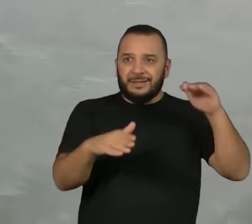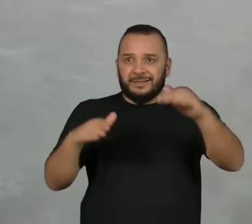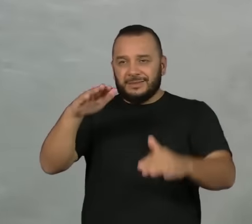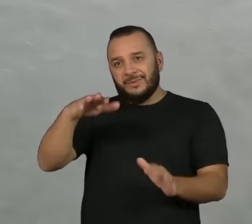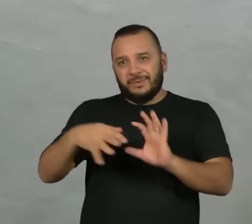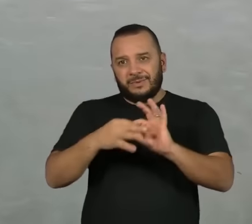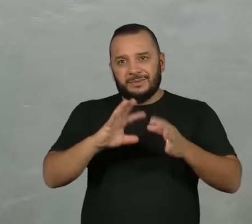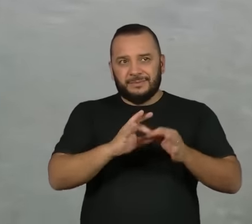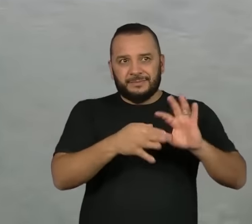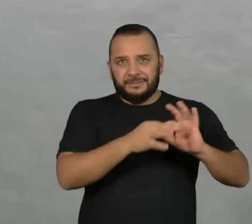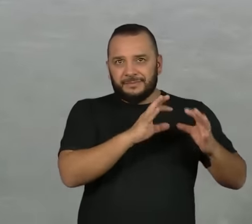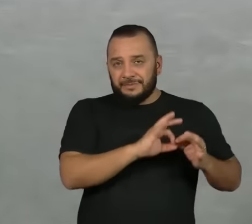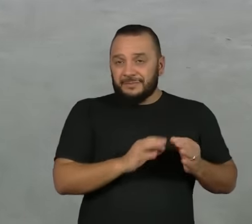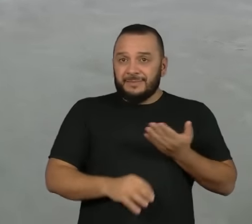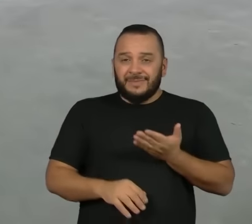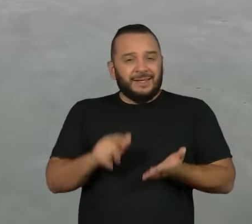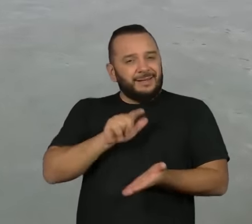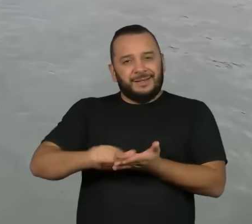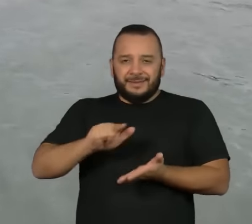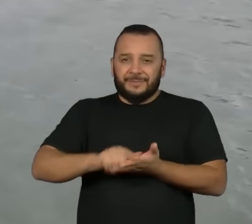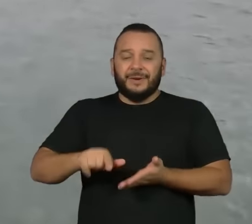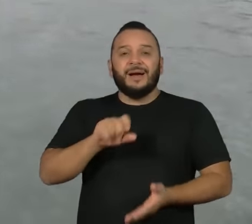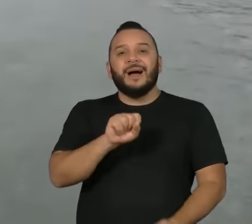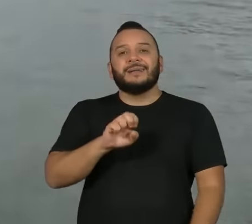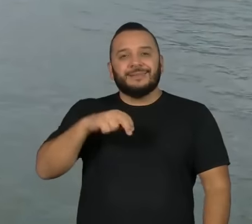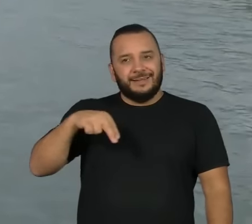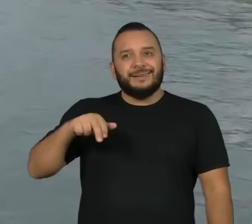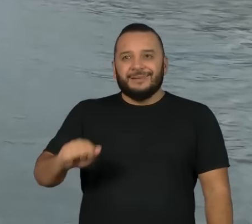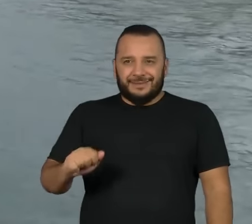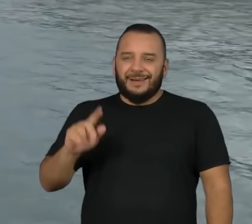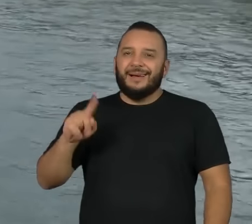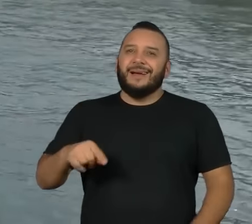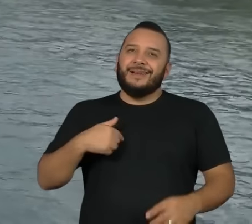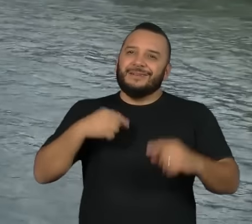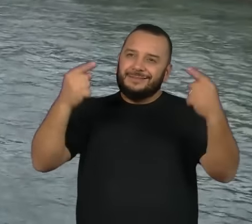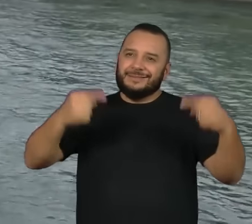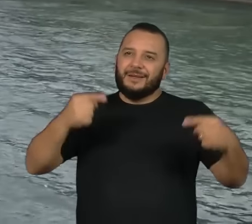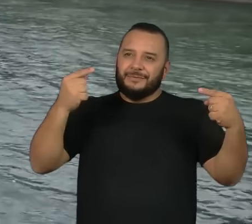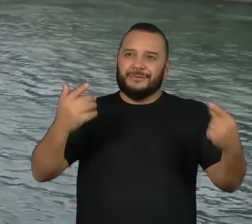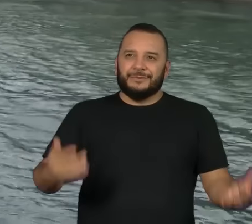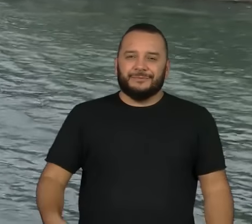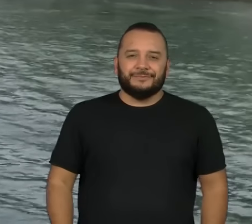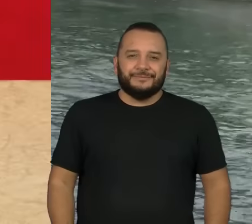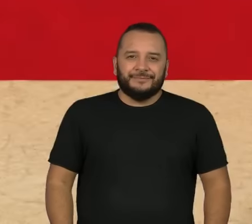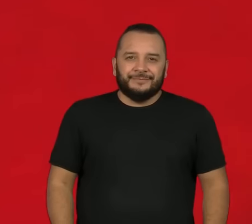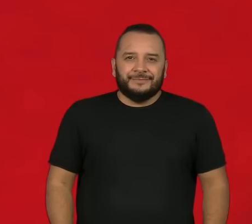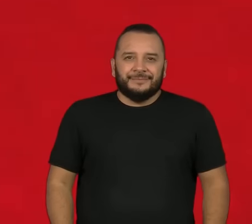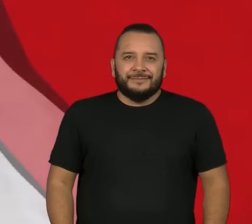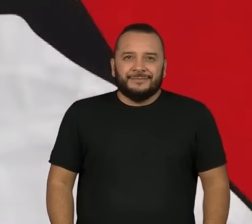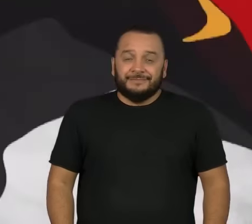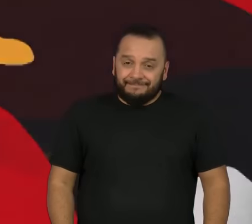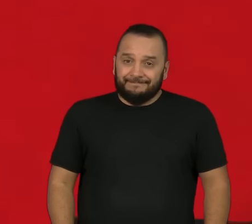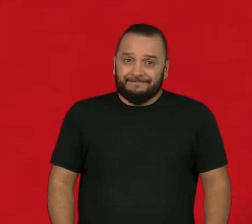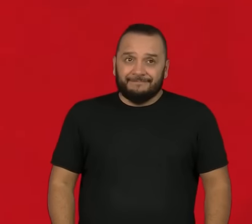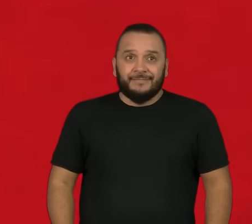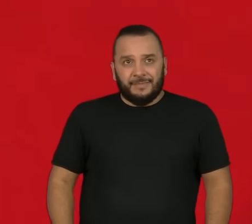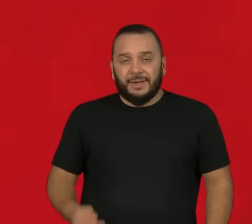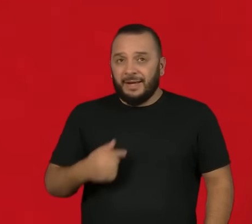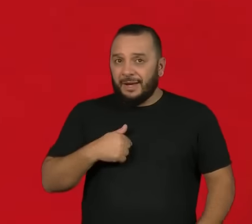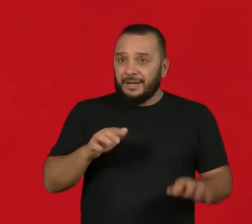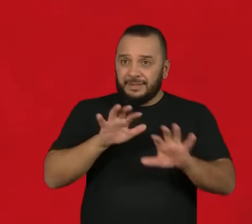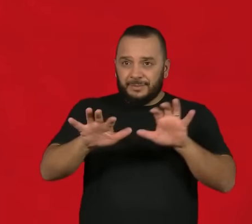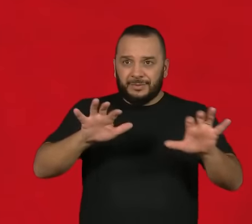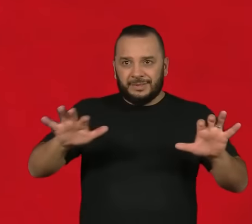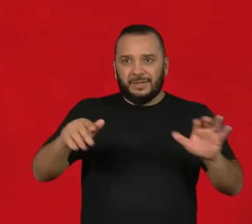Olimpíadas. Despoluir o Sena continua sendo um grande desafio. A Mostra Ecofalante